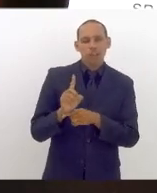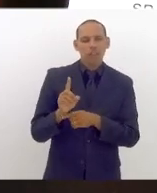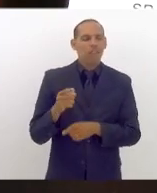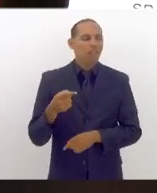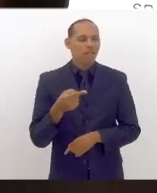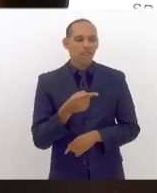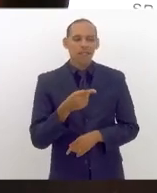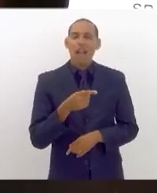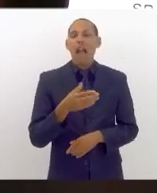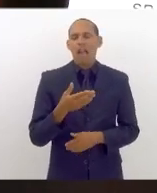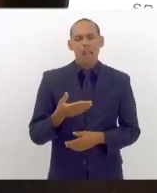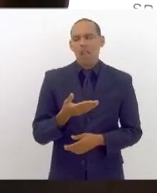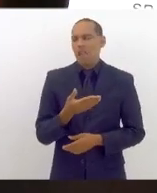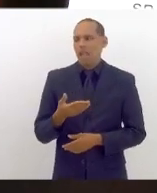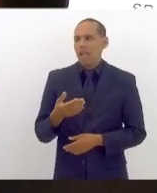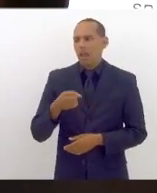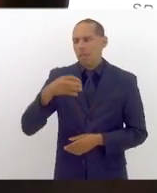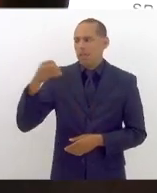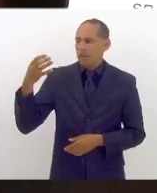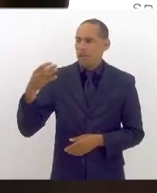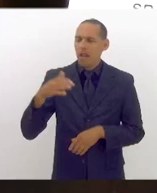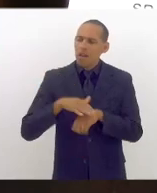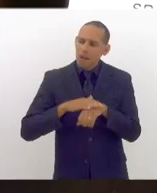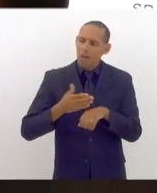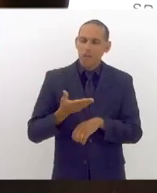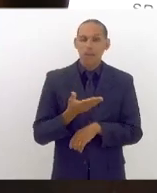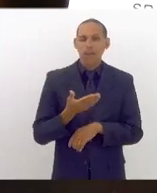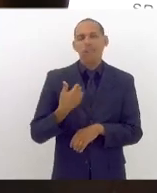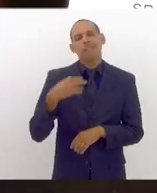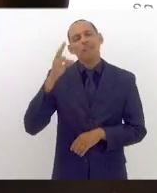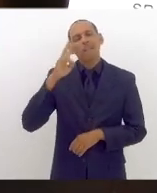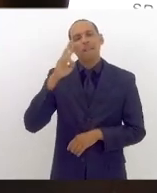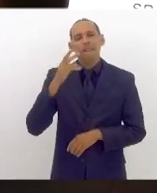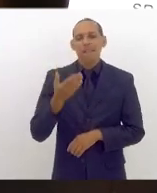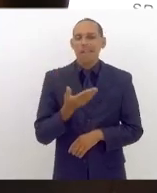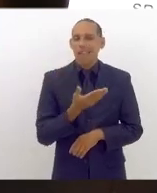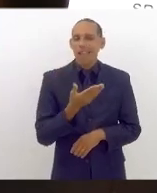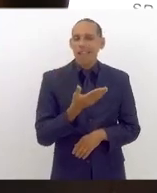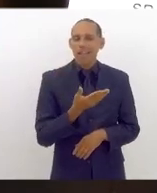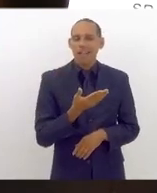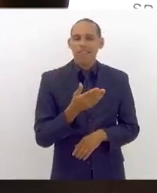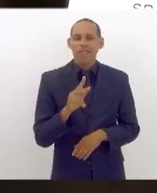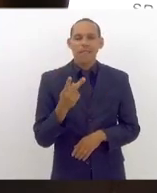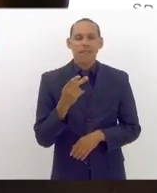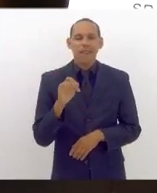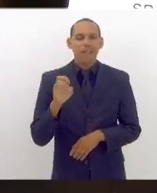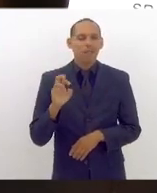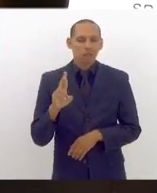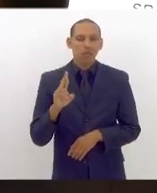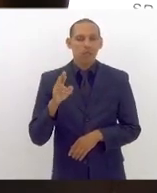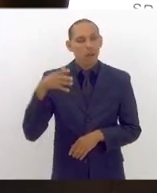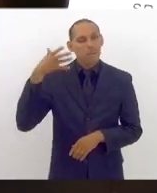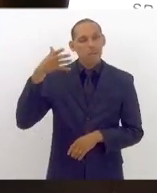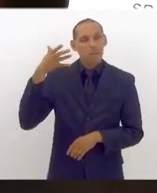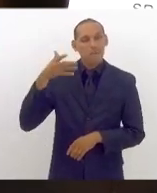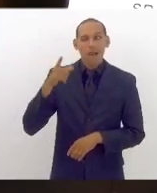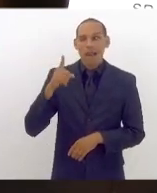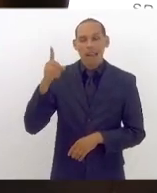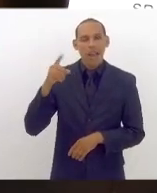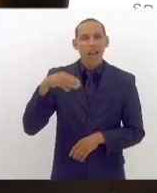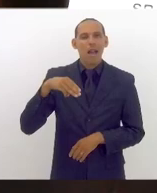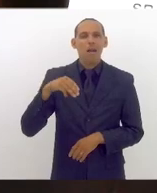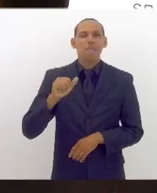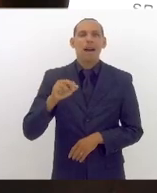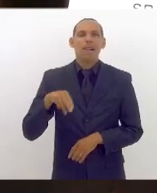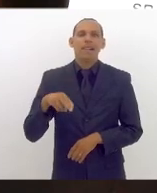né ele conversa com ele e aí eu lembro que o Heitor tava ia dar uma palestra acho que no Maranhão aí